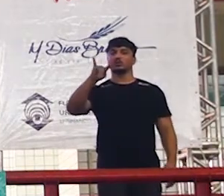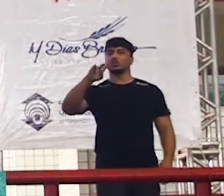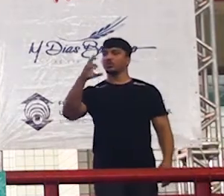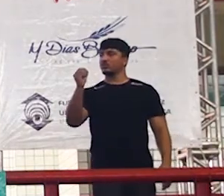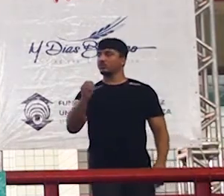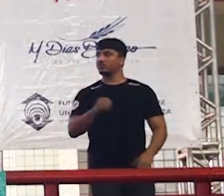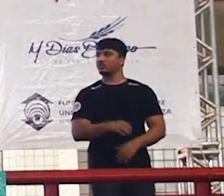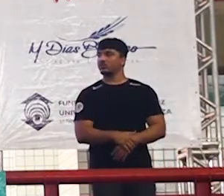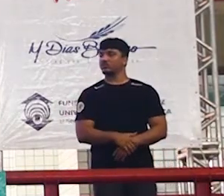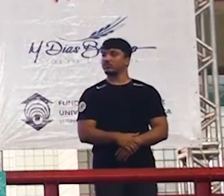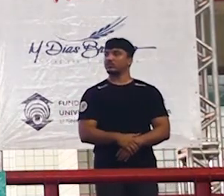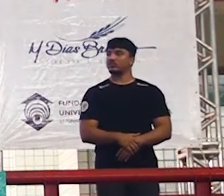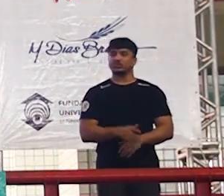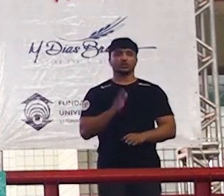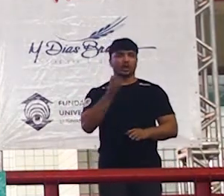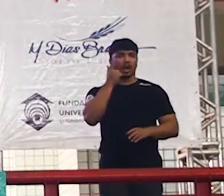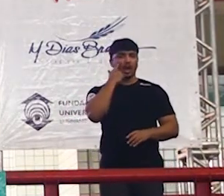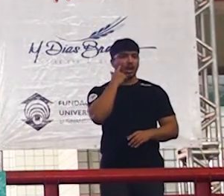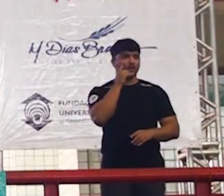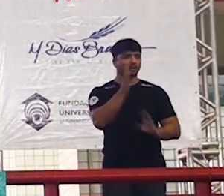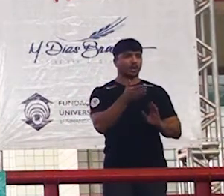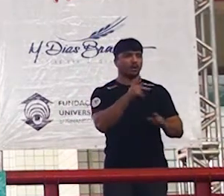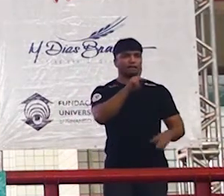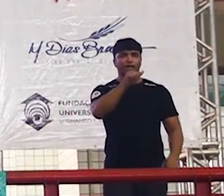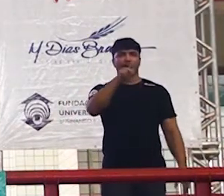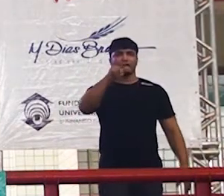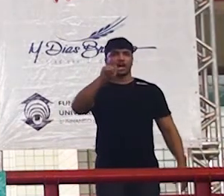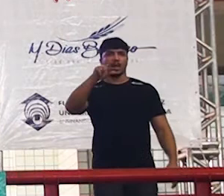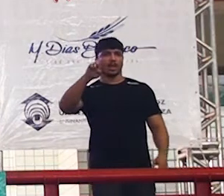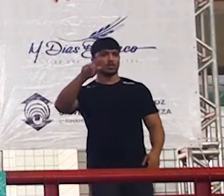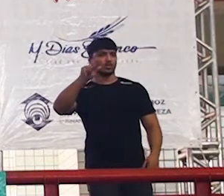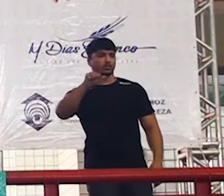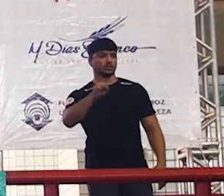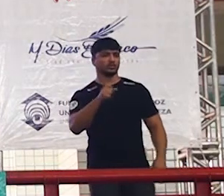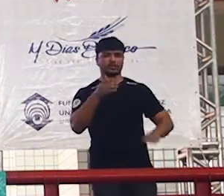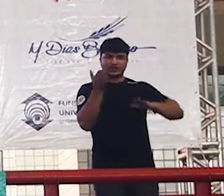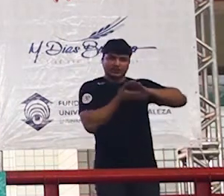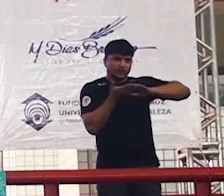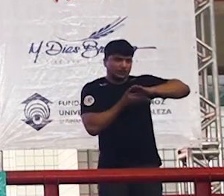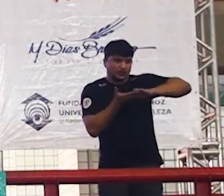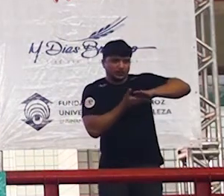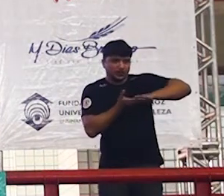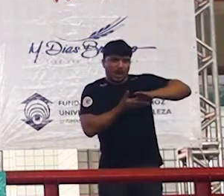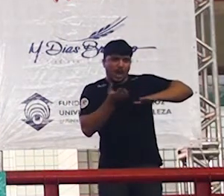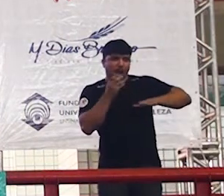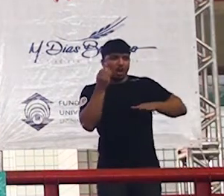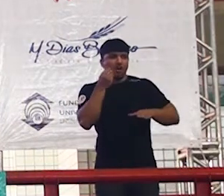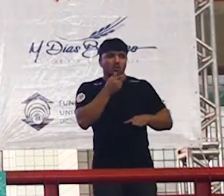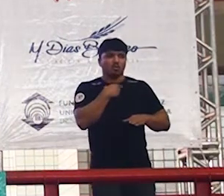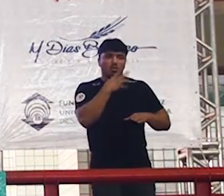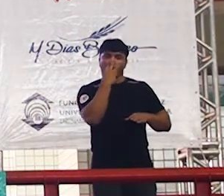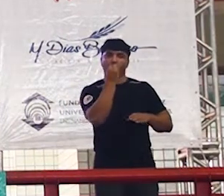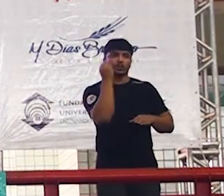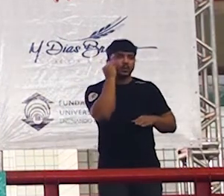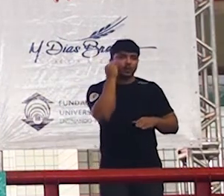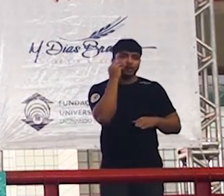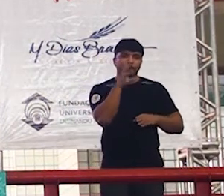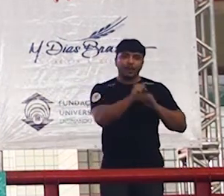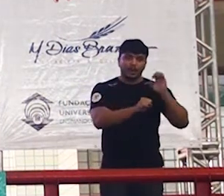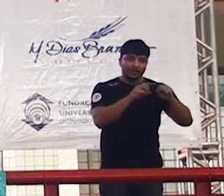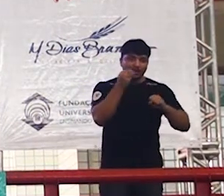Assistiam Papaléguas? Papaléguas é do meu tempo. Lembra que o coiote vivia perseguindo o Papaléguas,